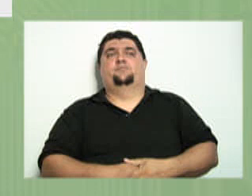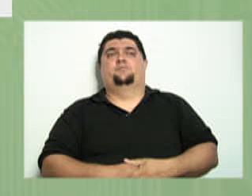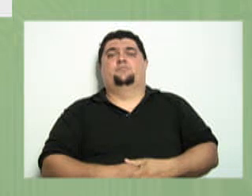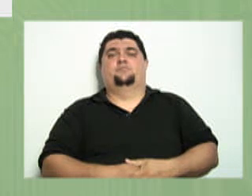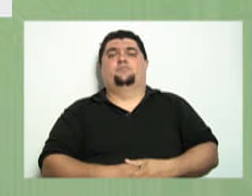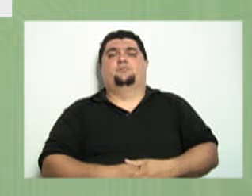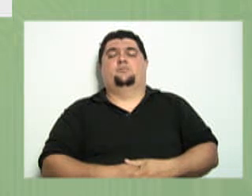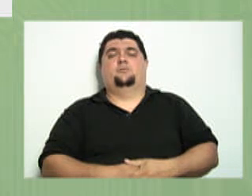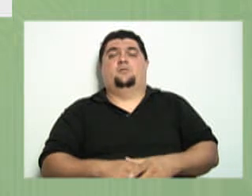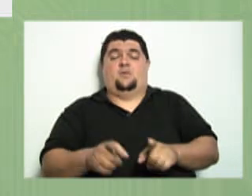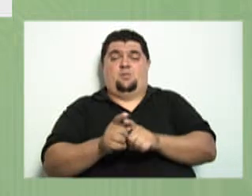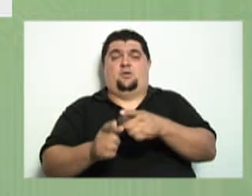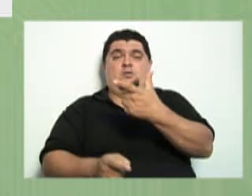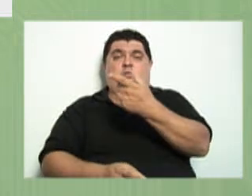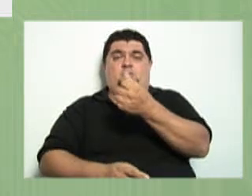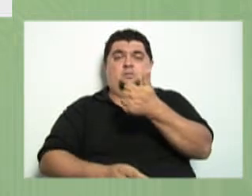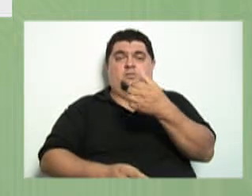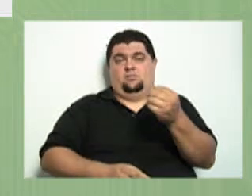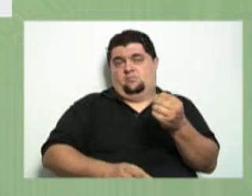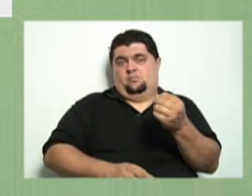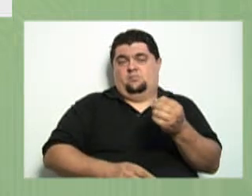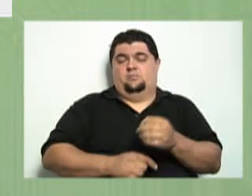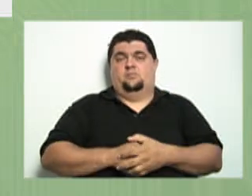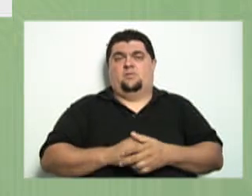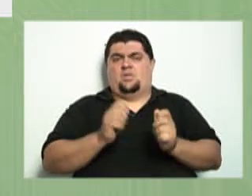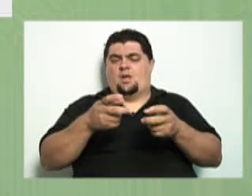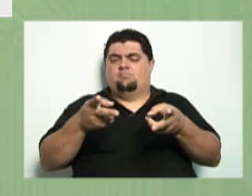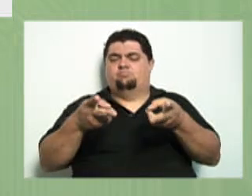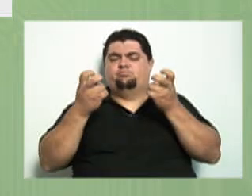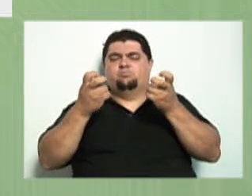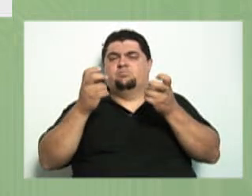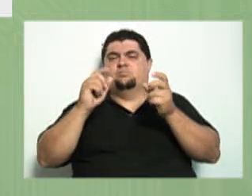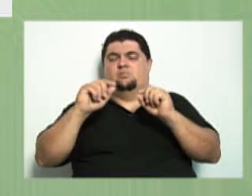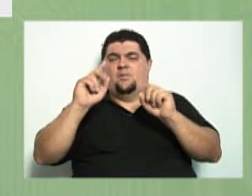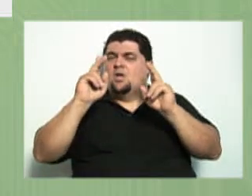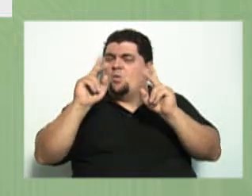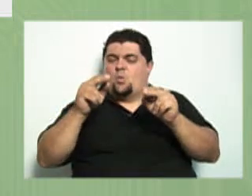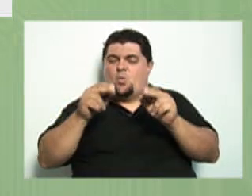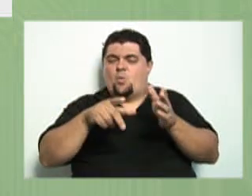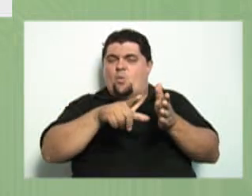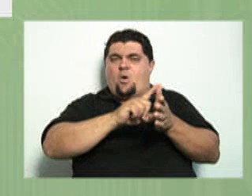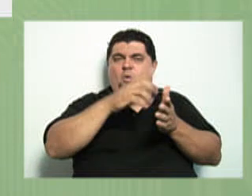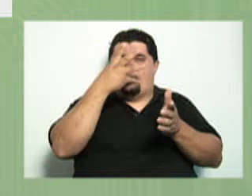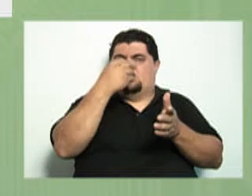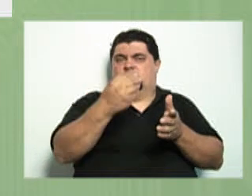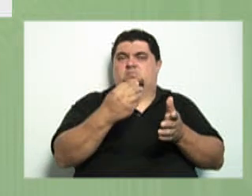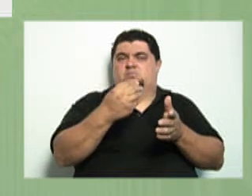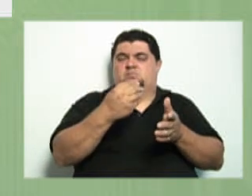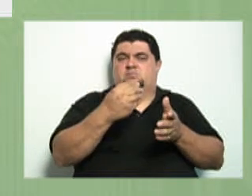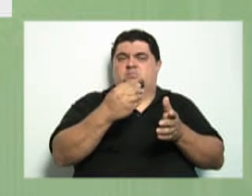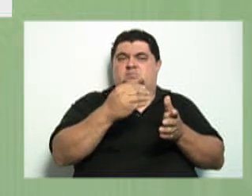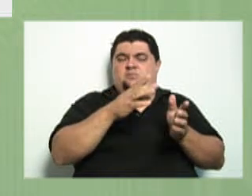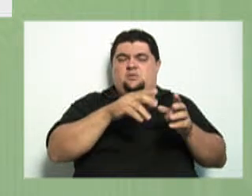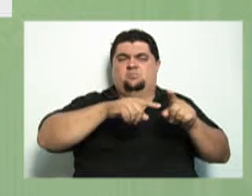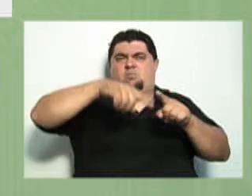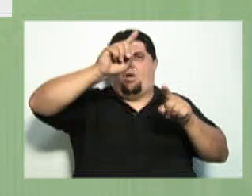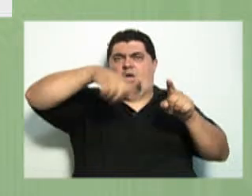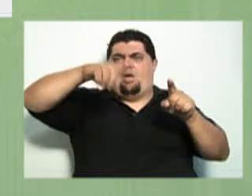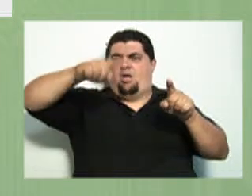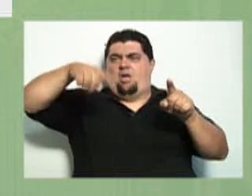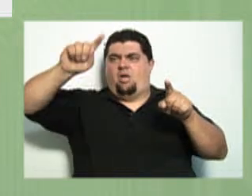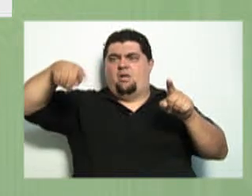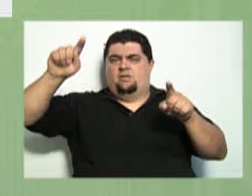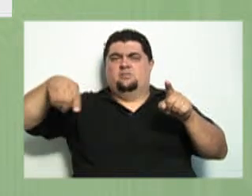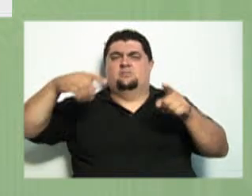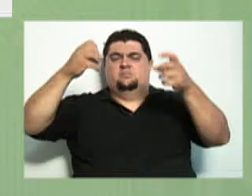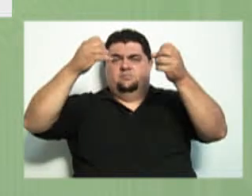gente tem esse de 2010. Vocês podem perceber essa mesma escala que estava no slide anterior, que a gente discutiu passo a passo,